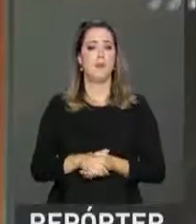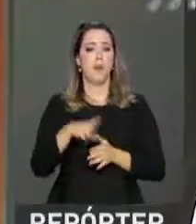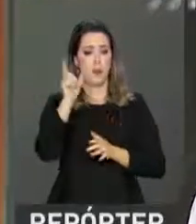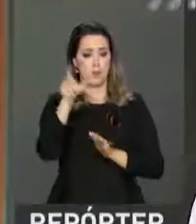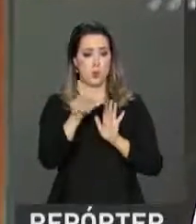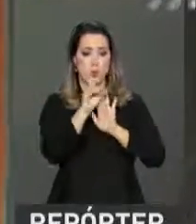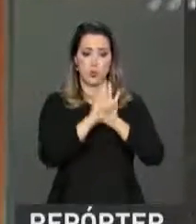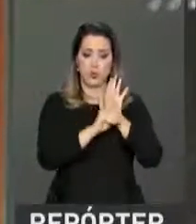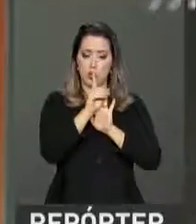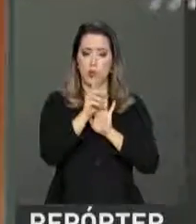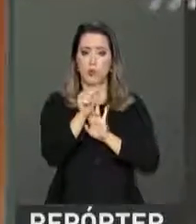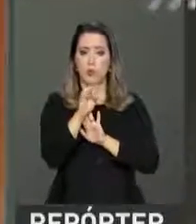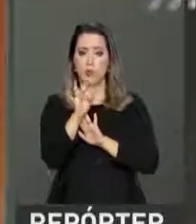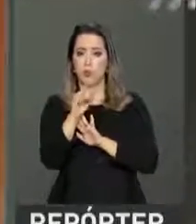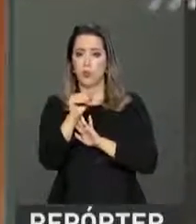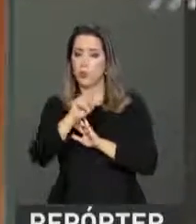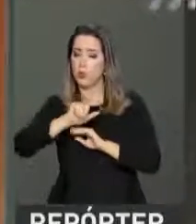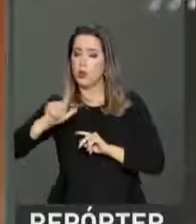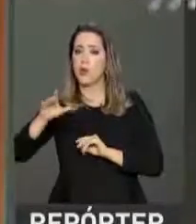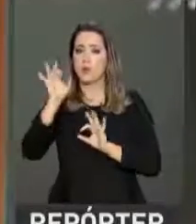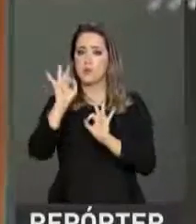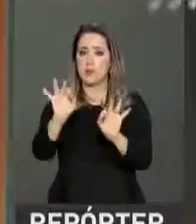aqueles que têm direito de receber né